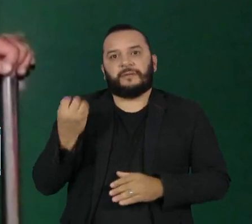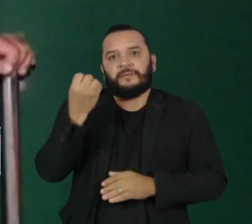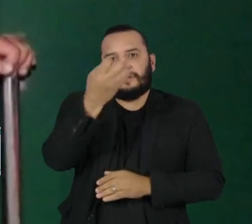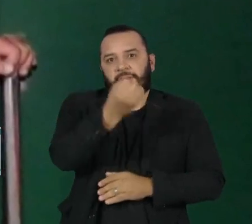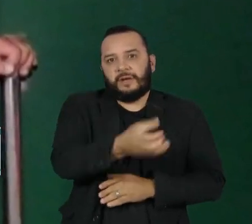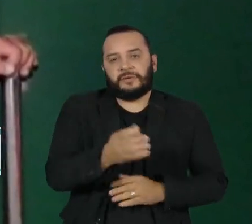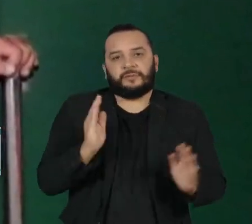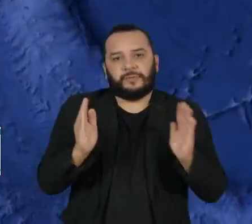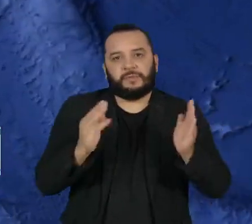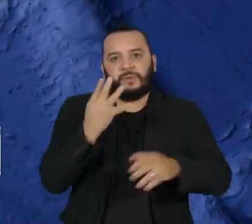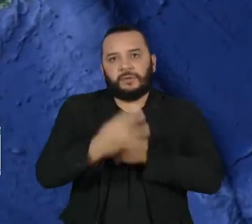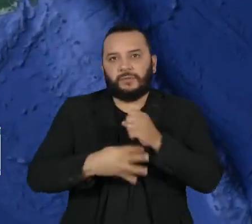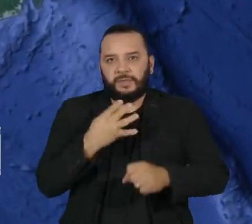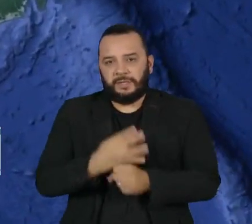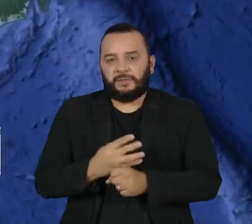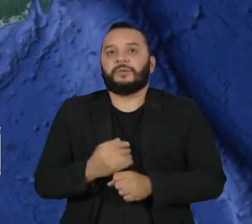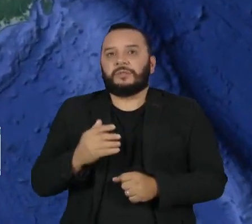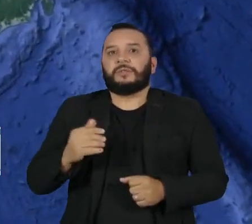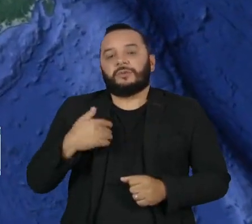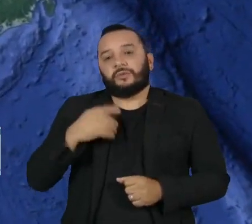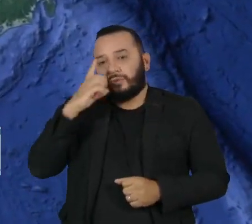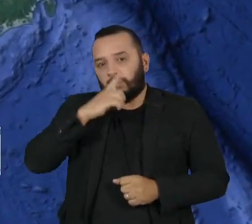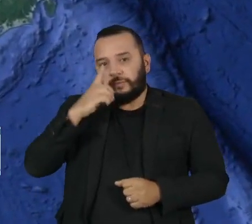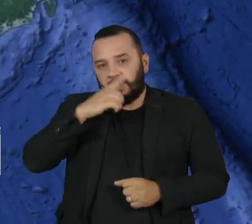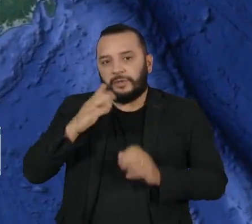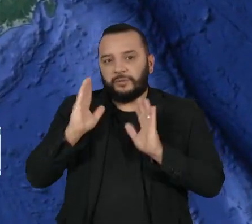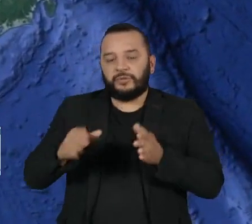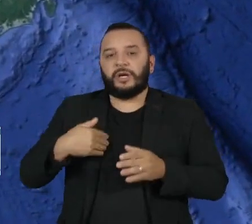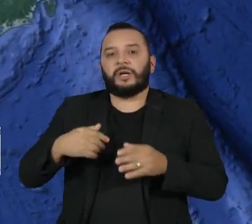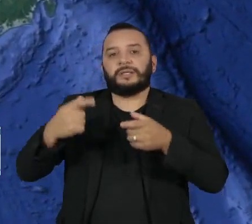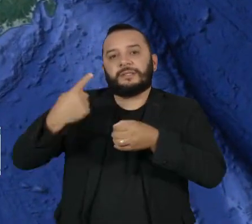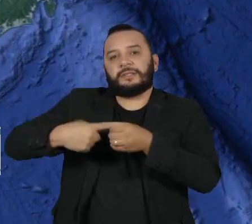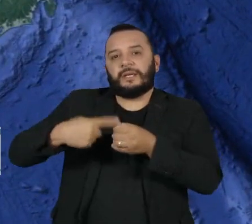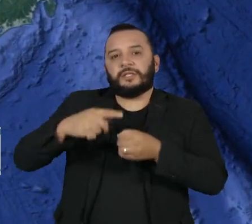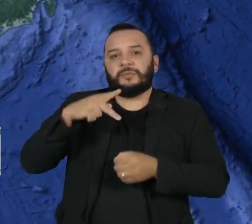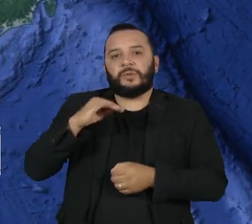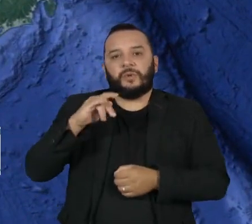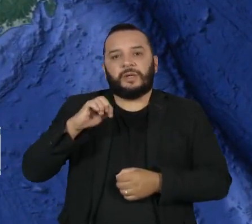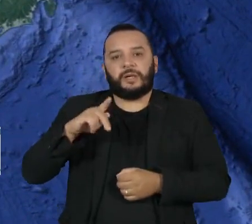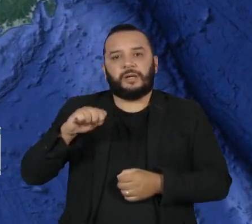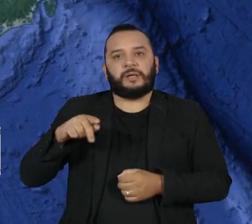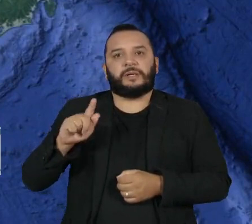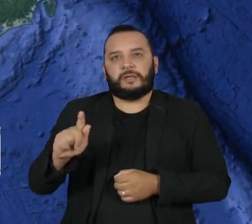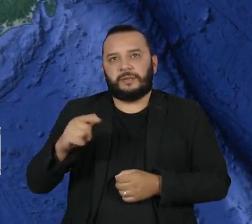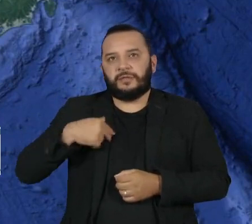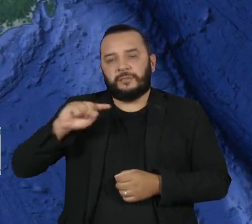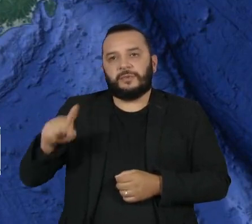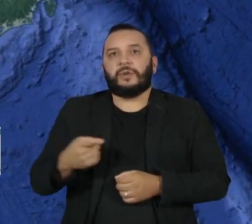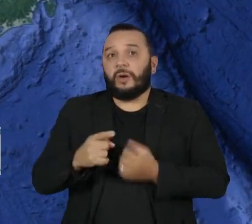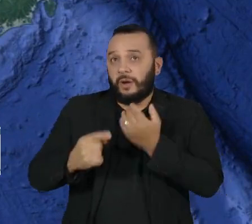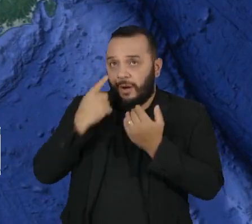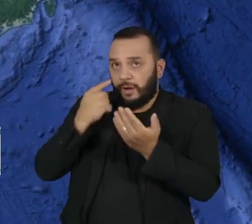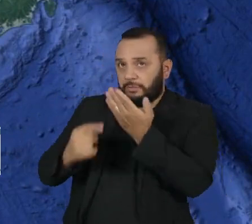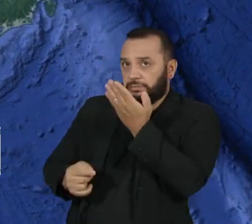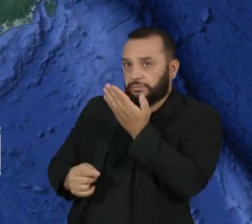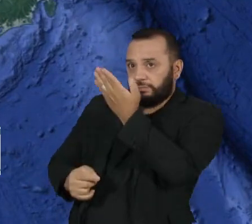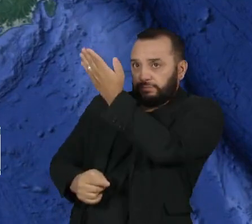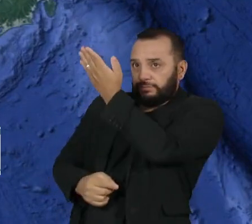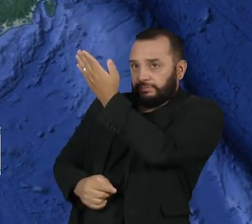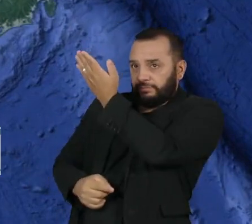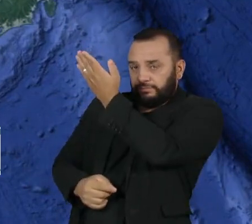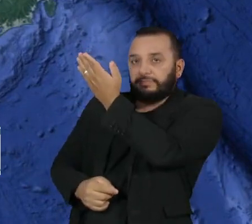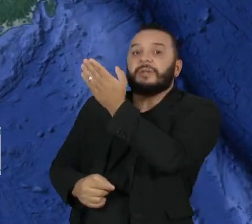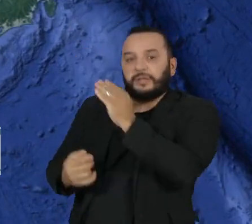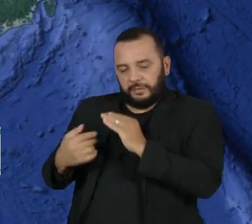norte-coreano em quatro anos ele partiu no domingo de pyong para um trajeto de 1.200 Km até Vila de Vostok cidade